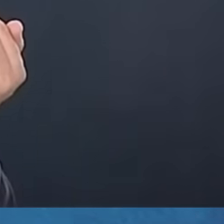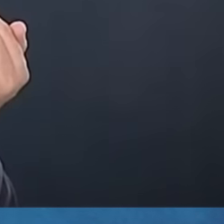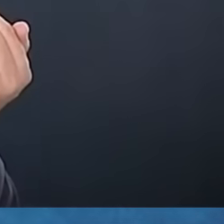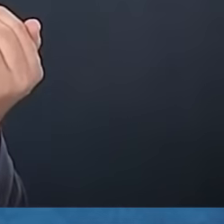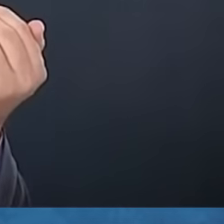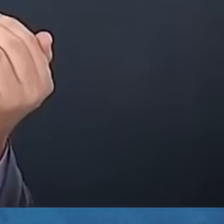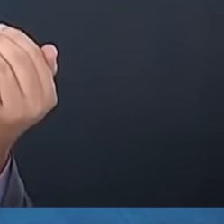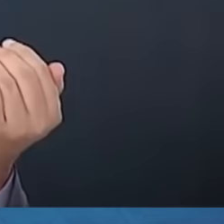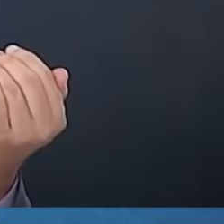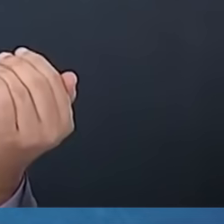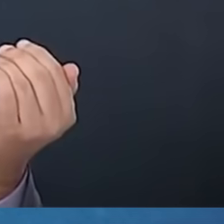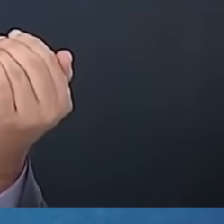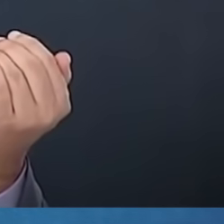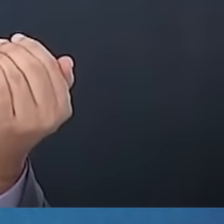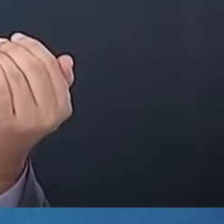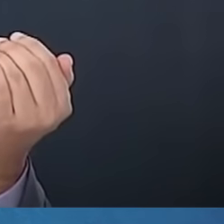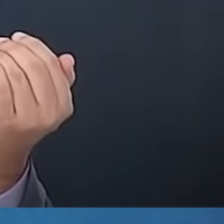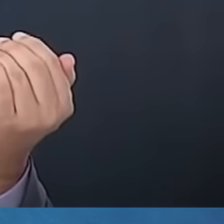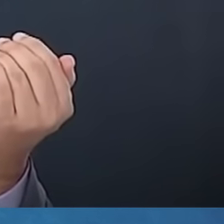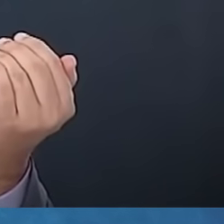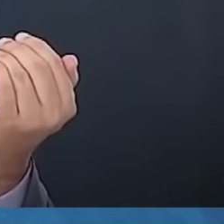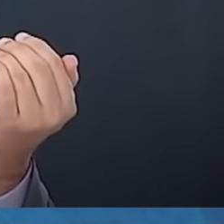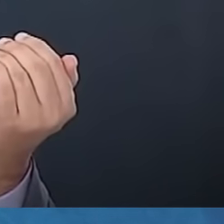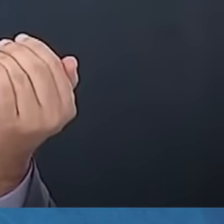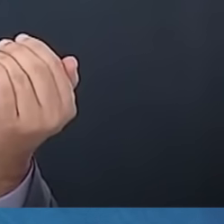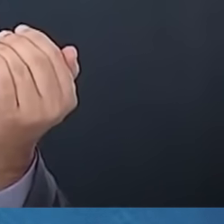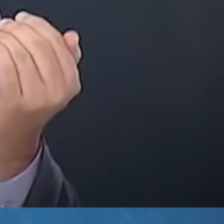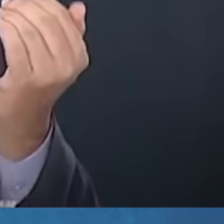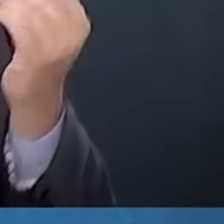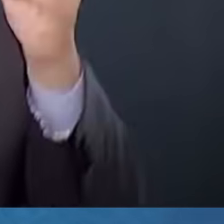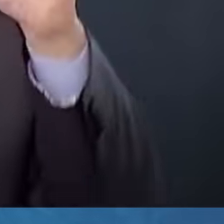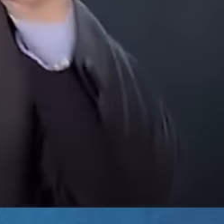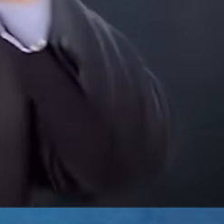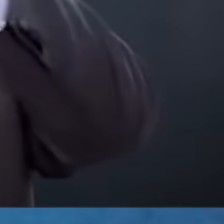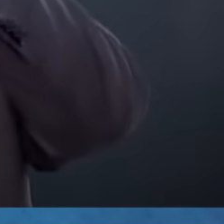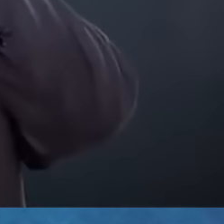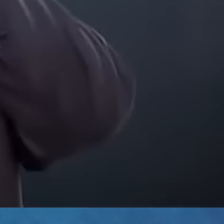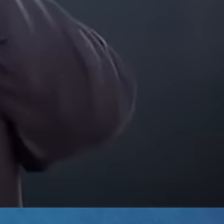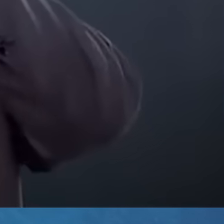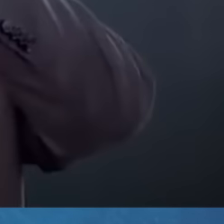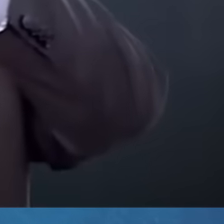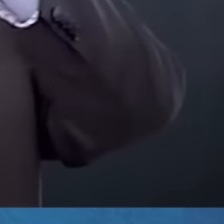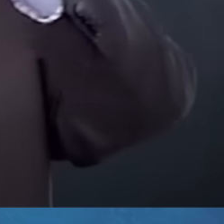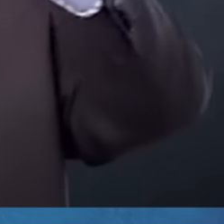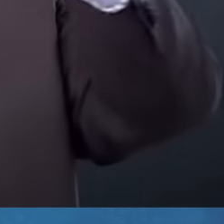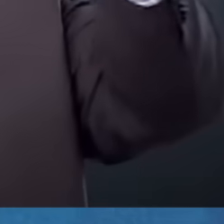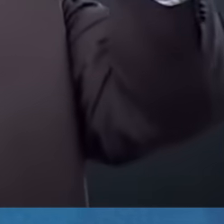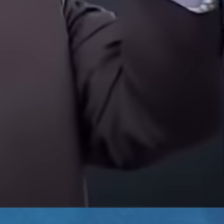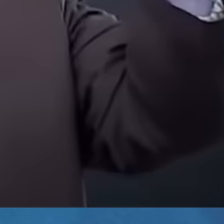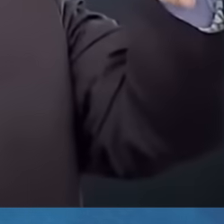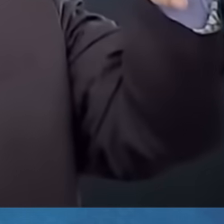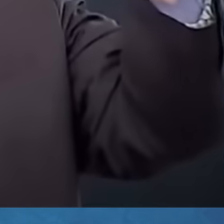Durante seu discurso, o ex-juiz, ex-deputado, ex-governador do Maranhão, senador e ex-ministro da Justiça